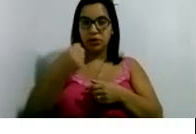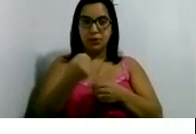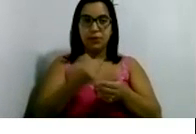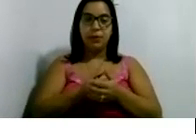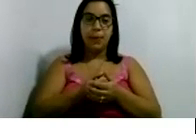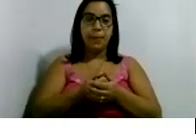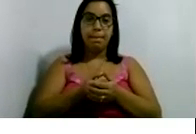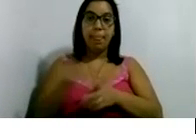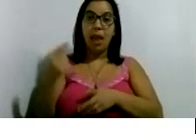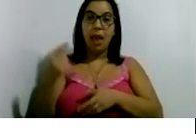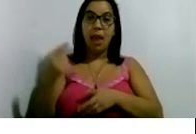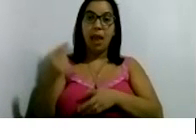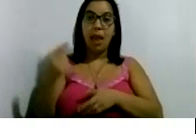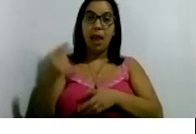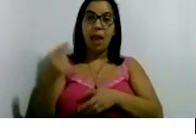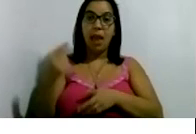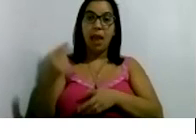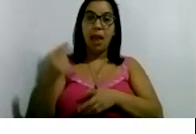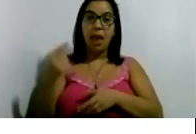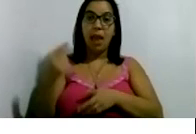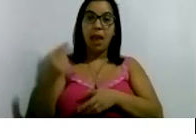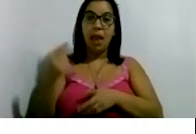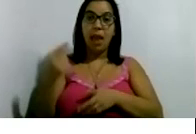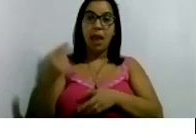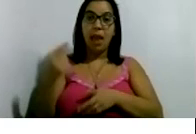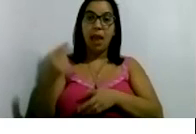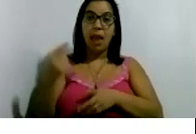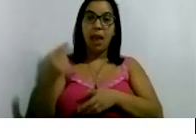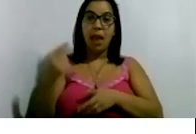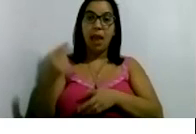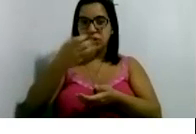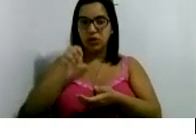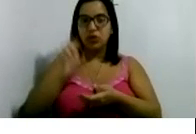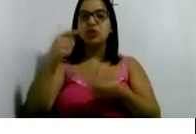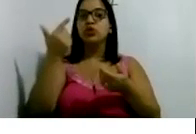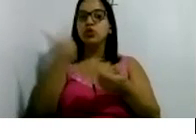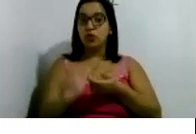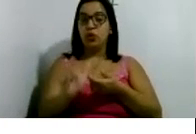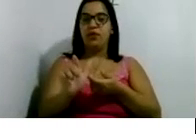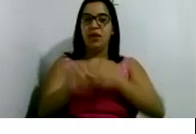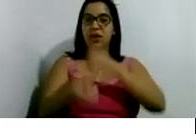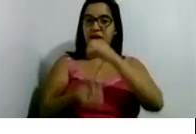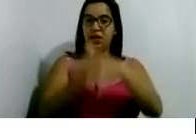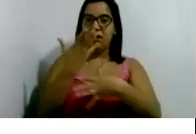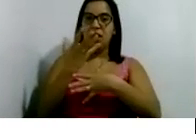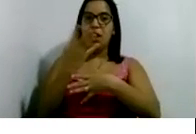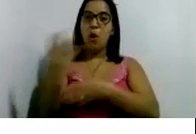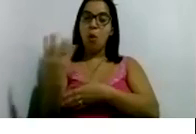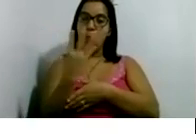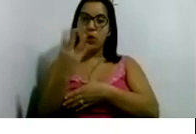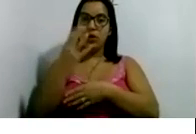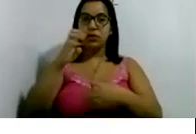esses espermatócitos vão sofrer meiose novamente, e aí a gente vai ter a formação de 4